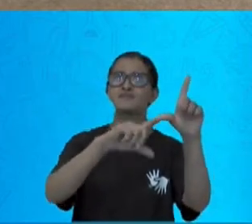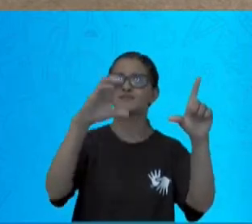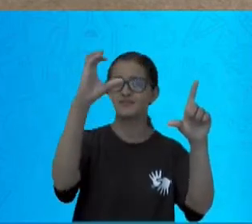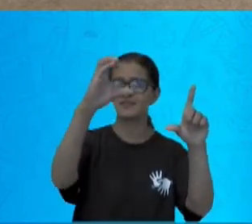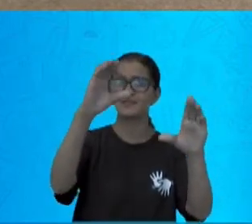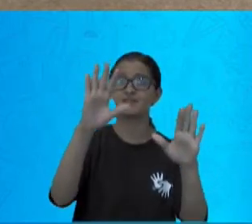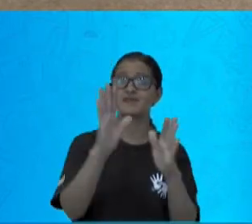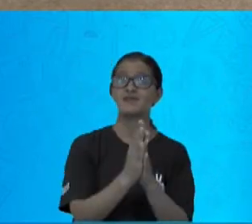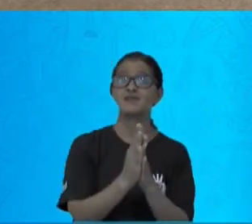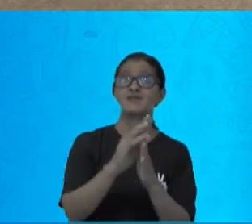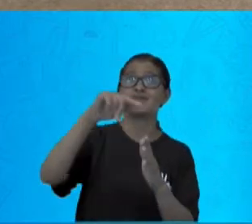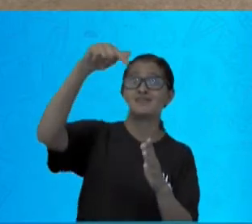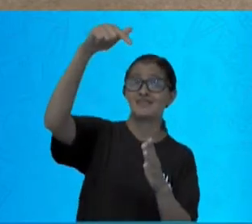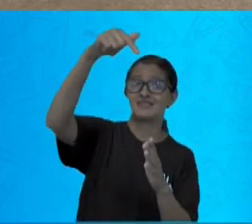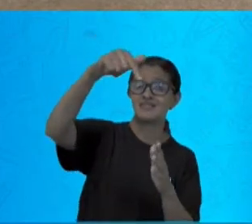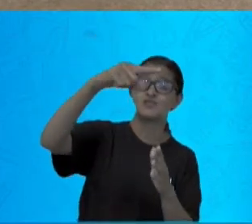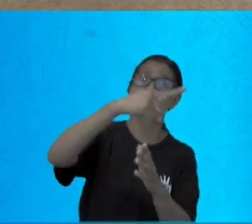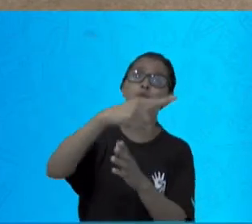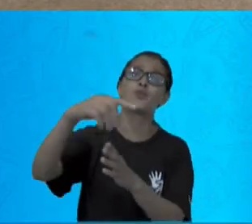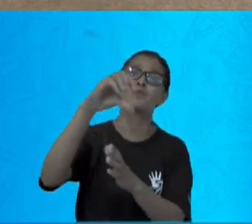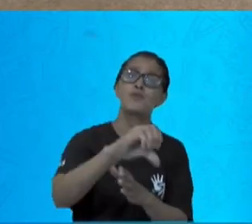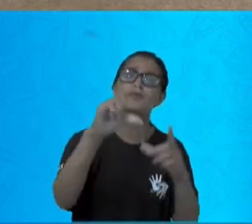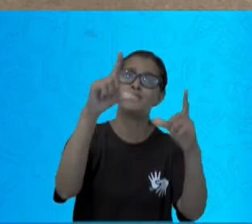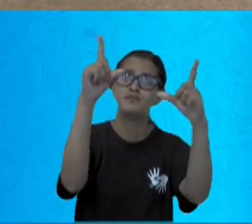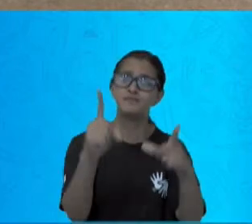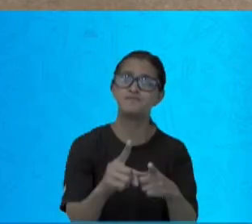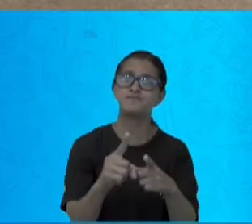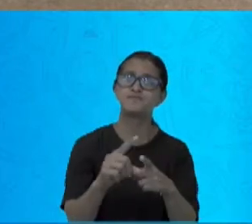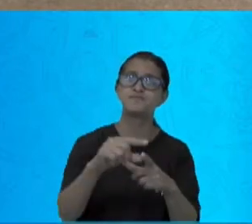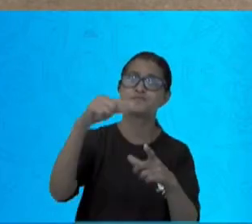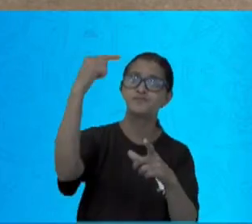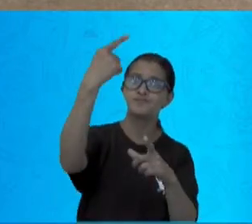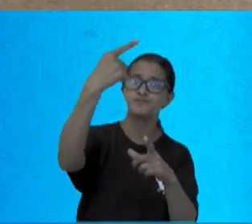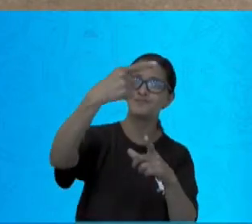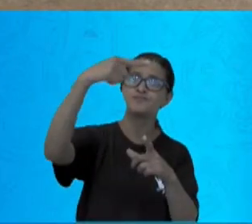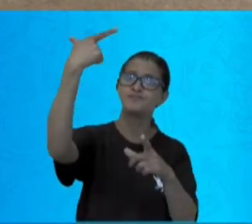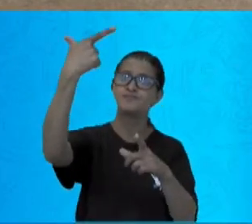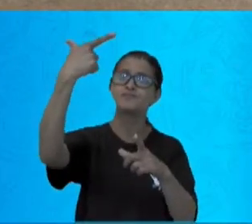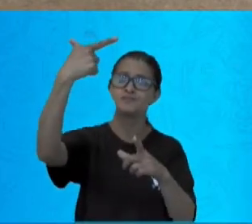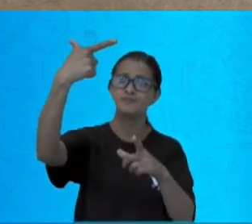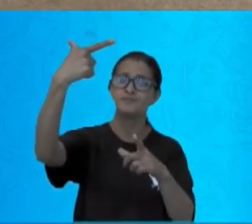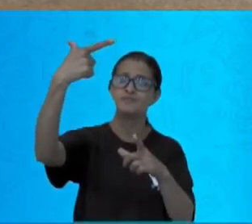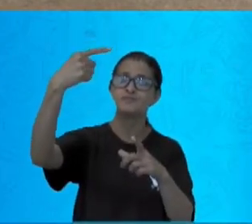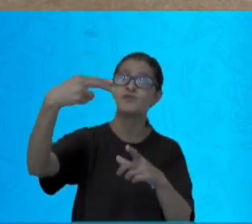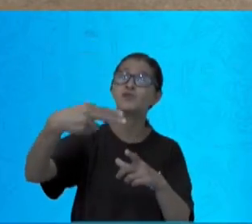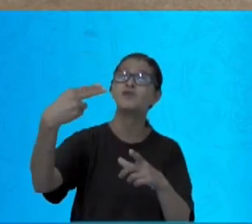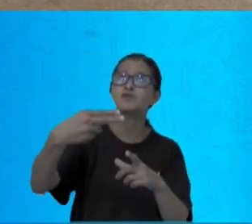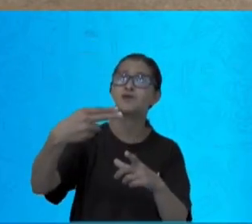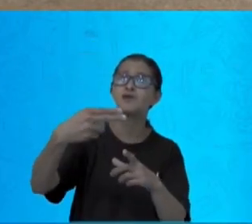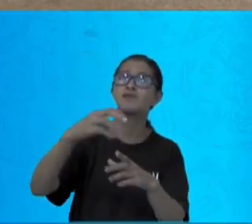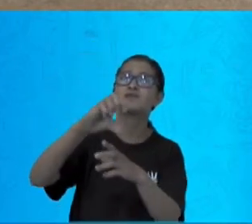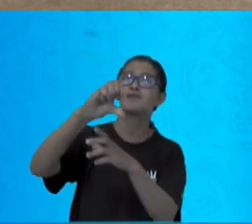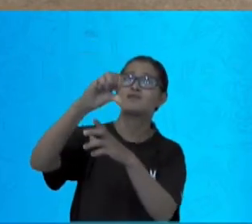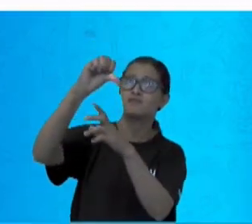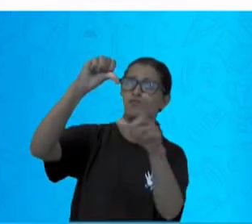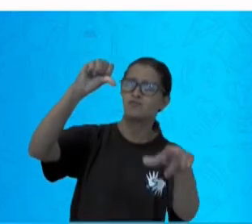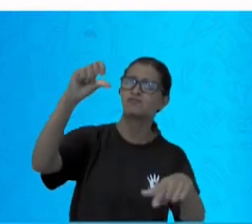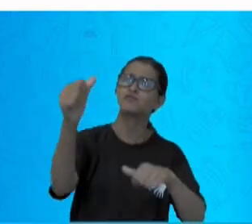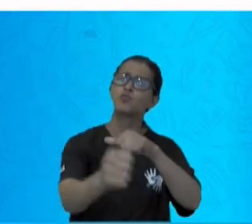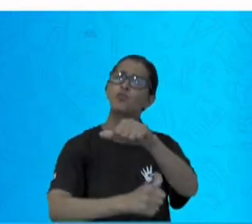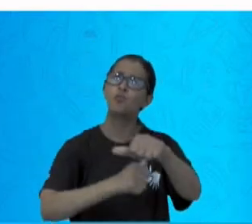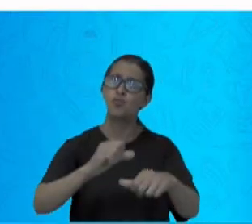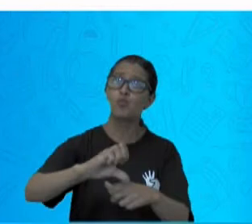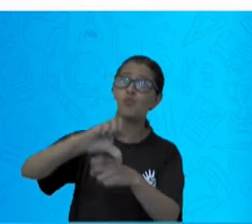O 9 passou para cima, o 7 para baixo, eu inverti o número com expoente positivo. E eu já sei que